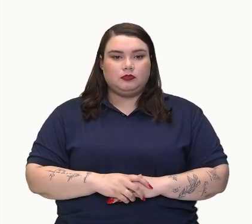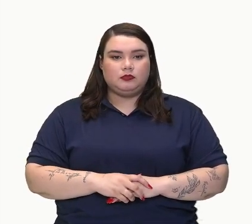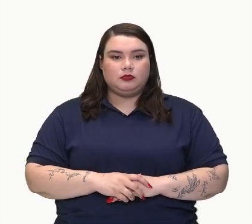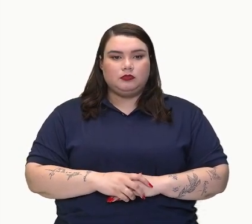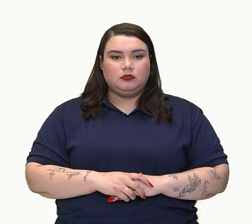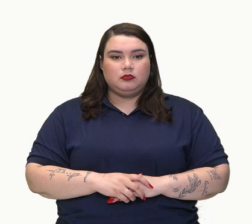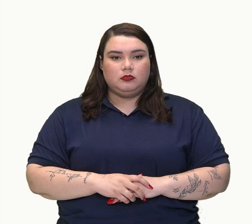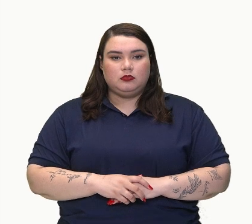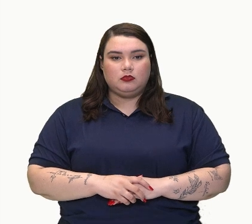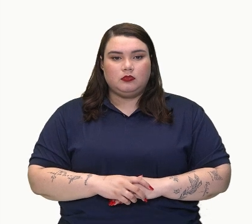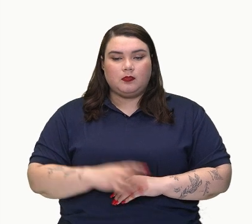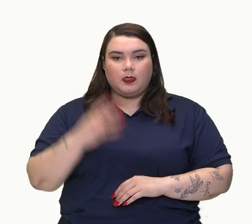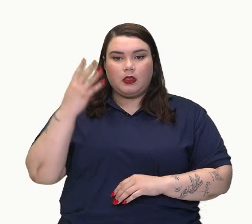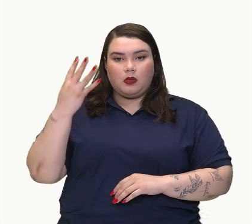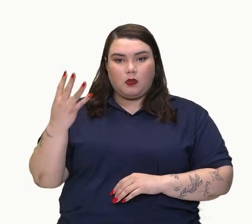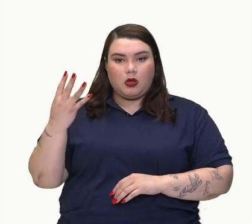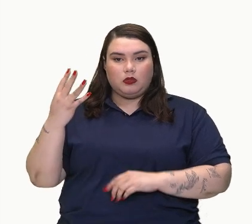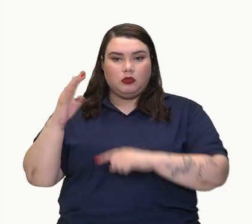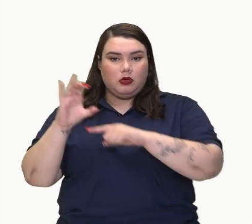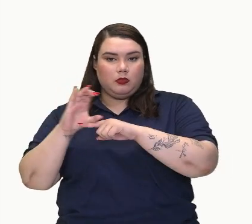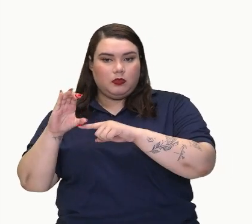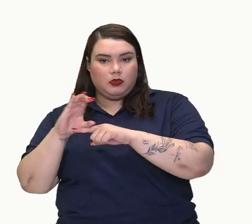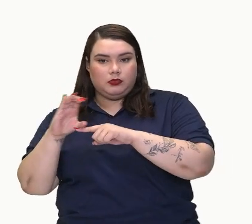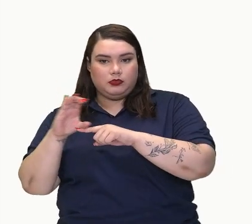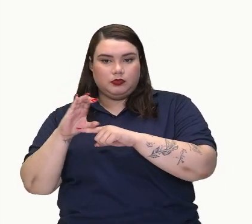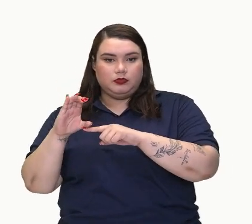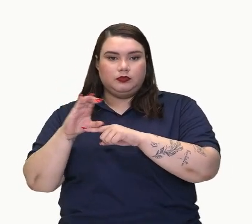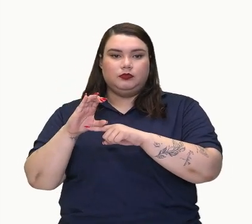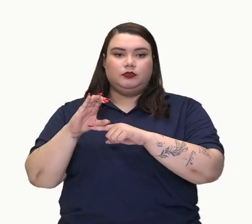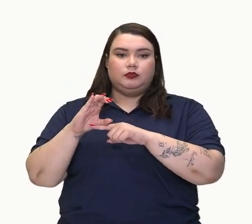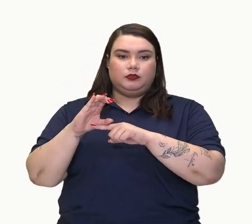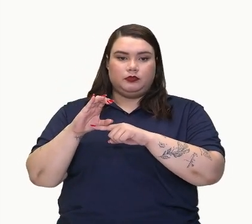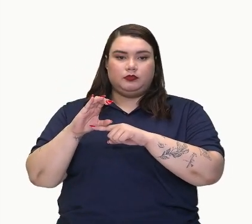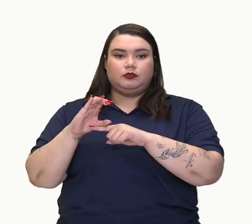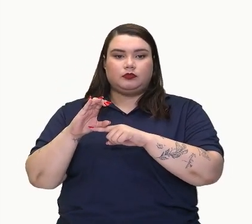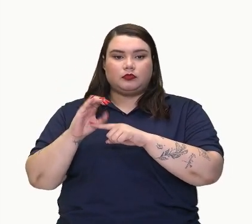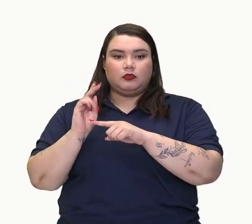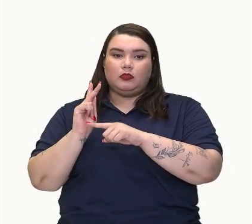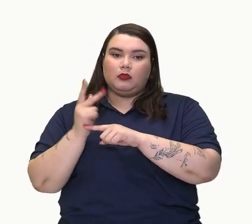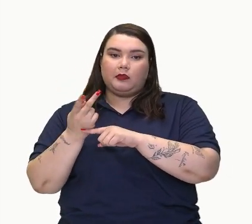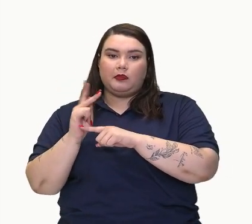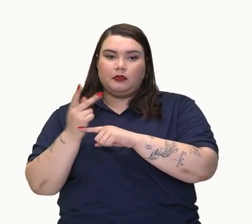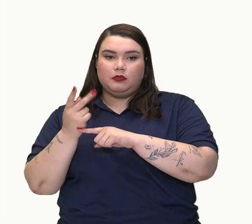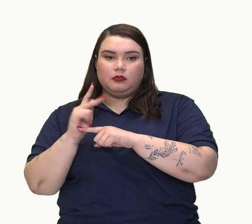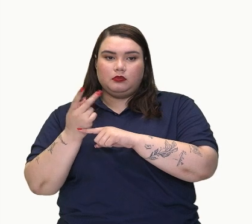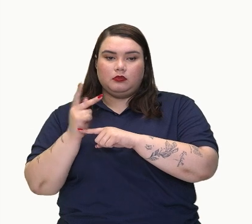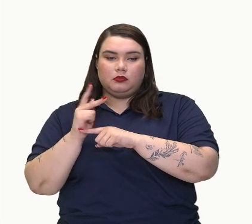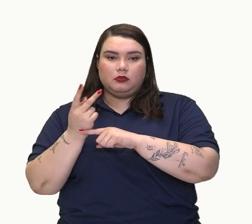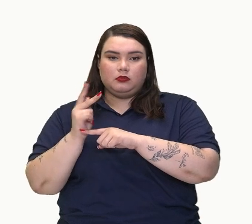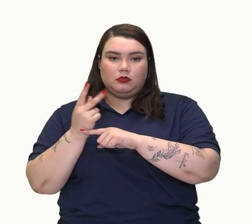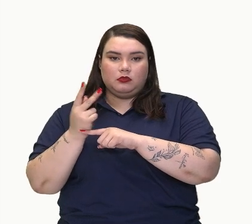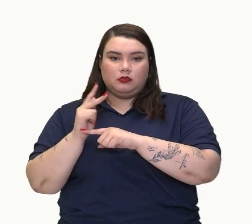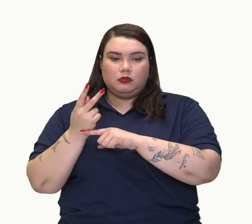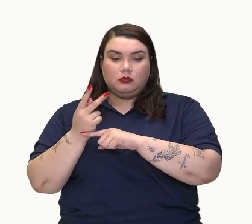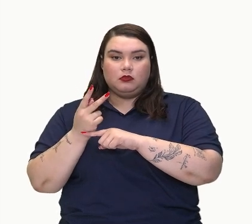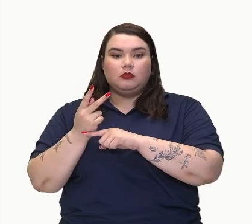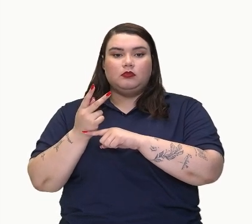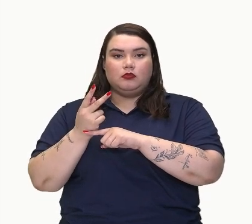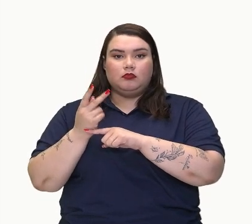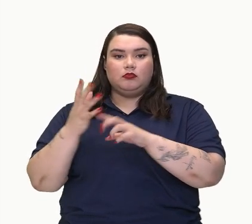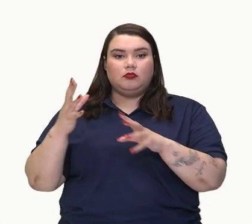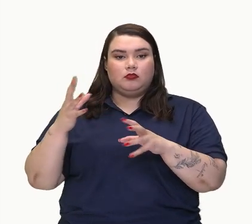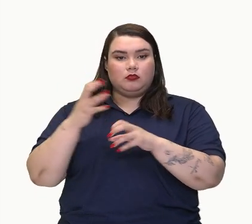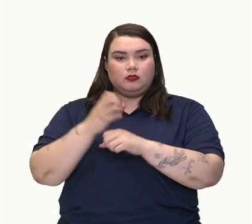aqui C4, ou seja, 4 carbonos. E nós teremos aqui no